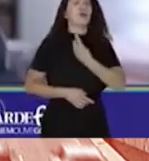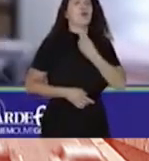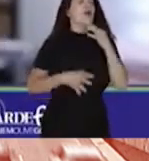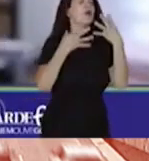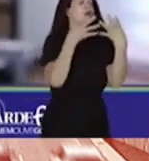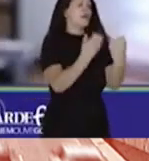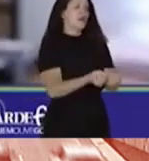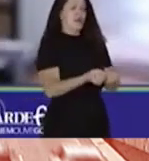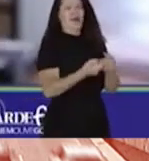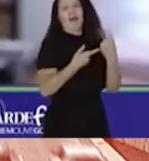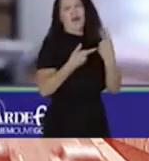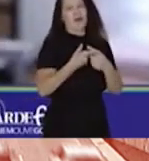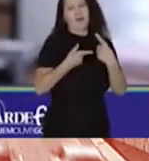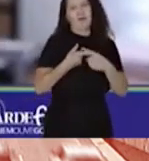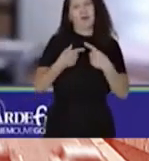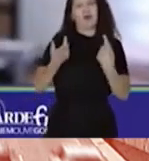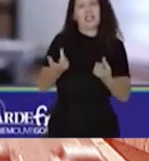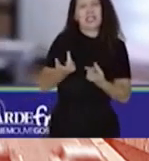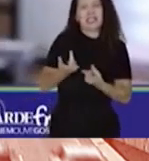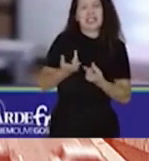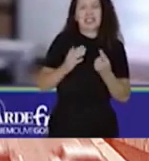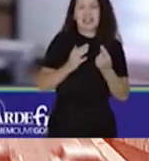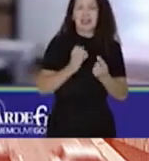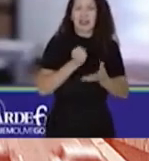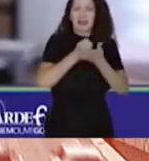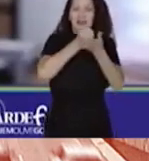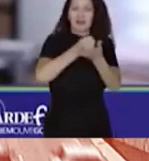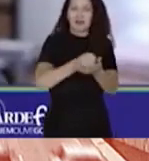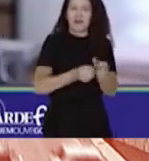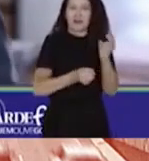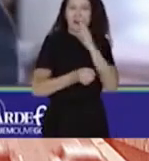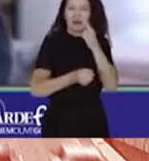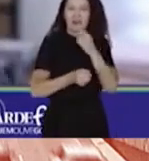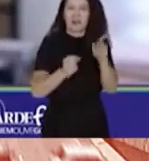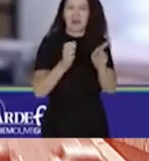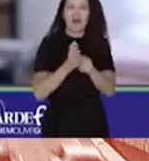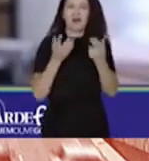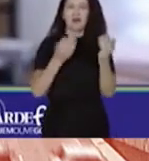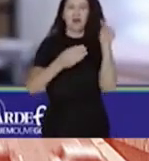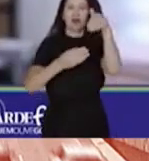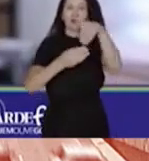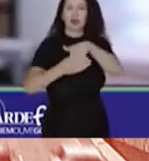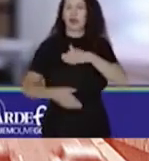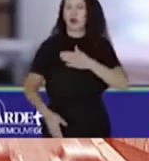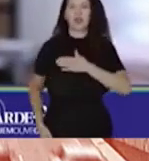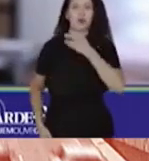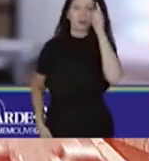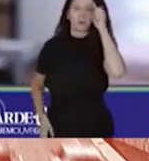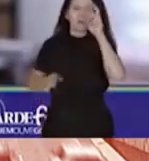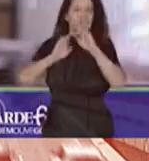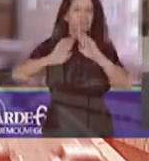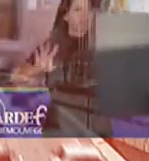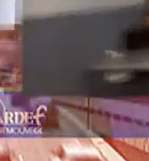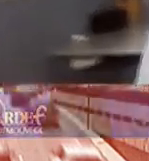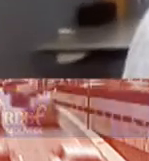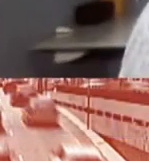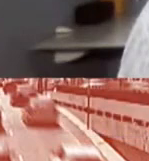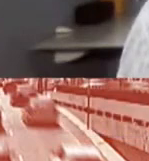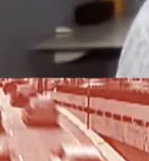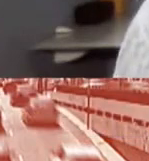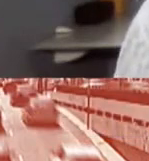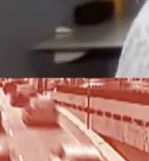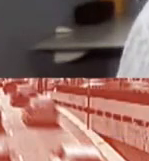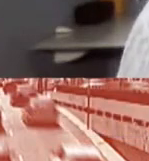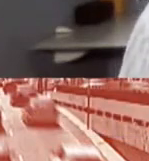muito forte na América Latina nos últimos meses do partido de extrema-direita espanhola, o Vox, nessa articulação junto com o